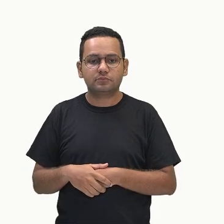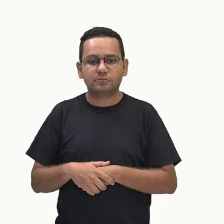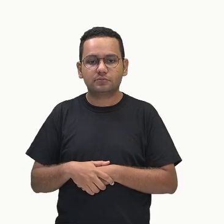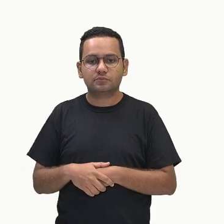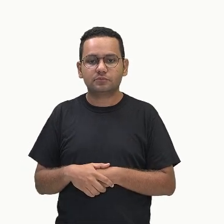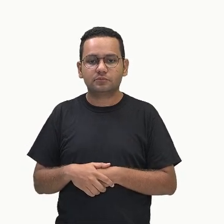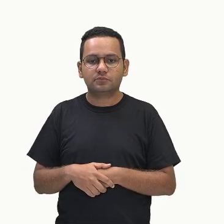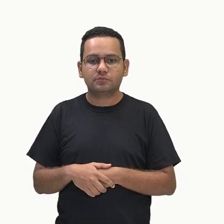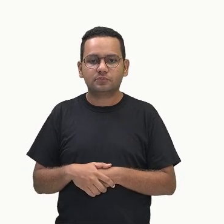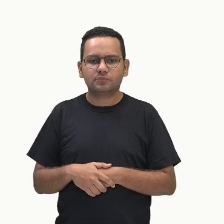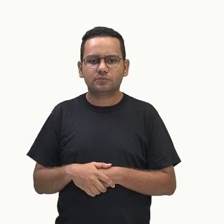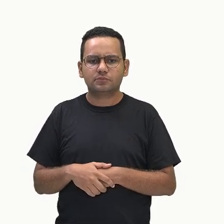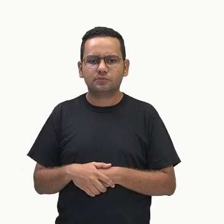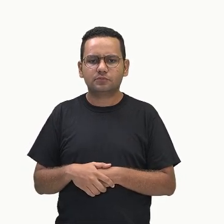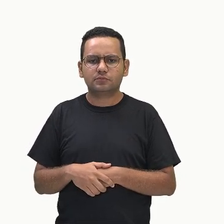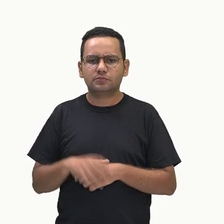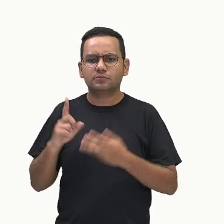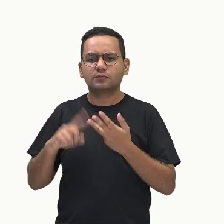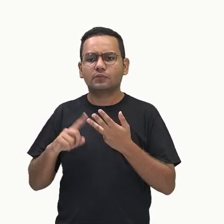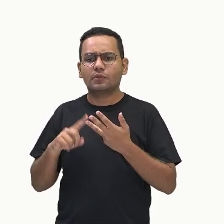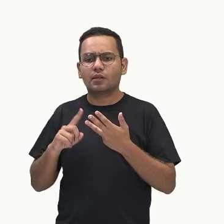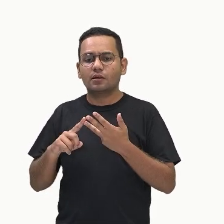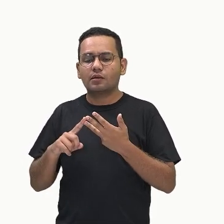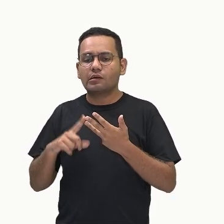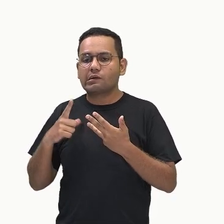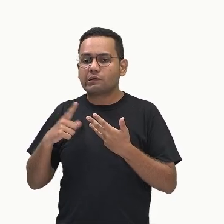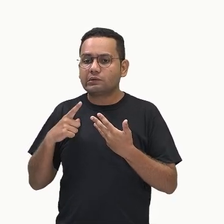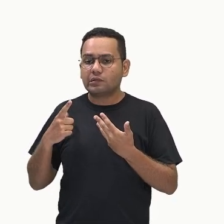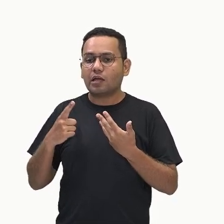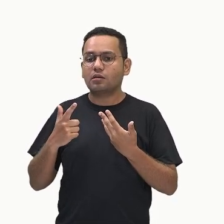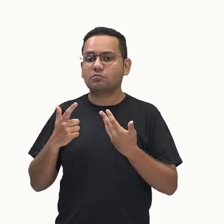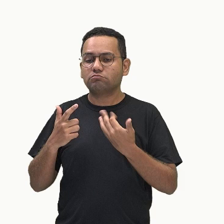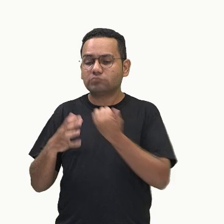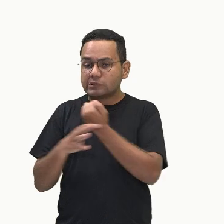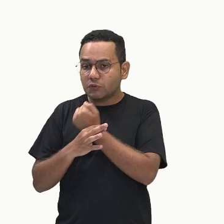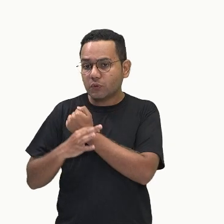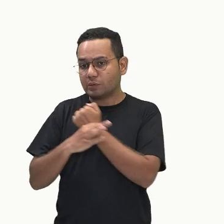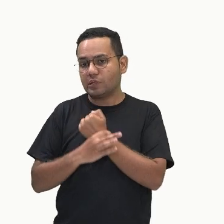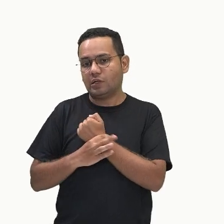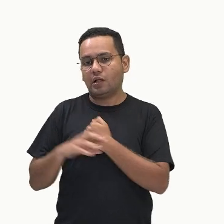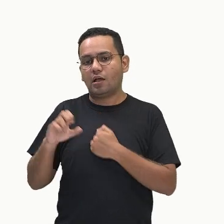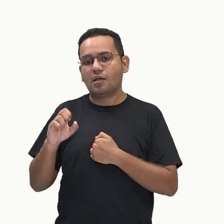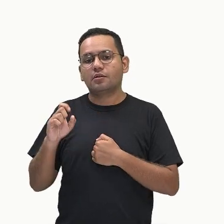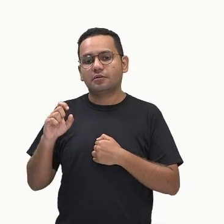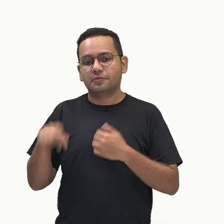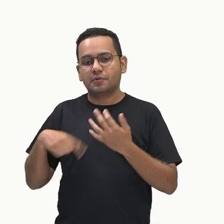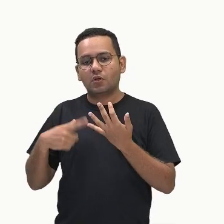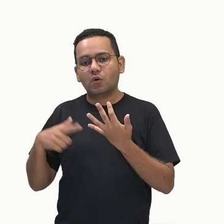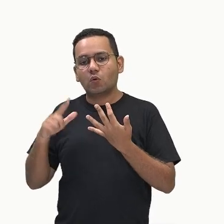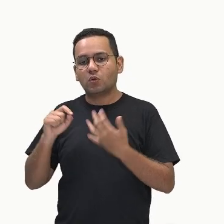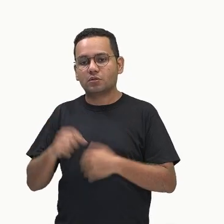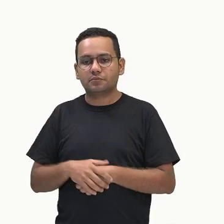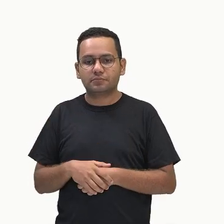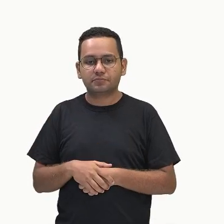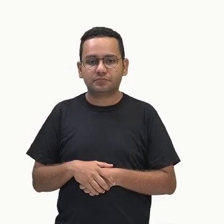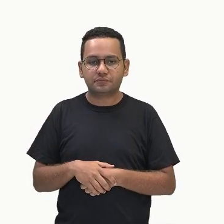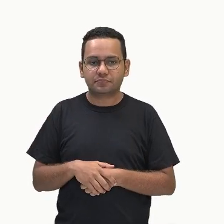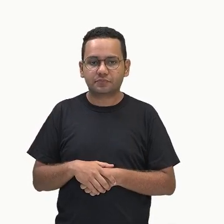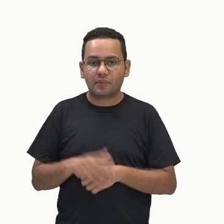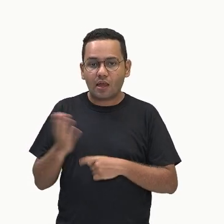preenchimento do corpo nos dando sustentação e auxílio nos